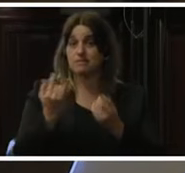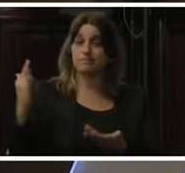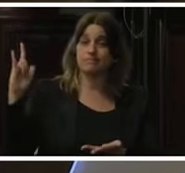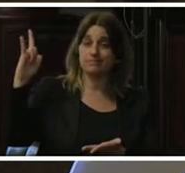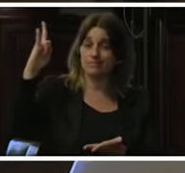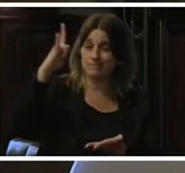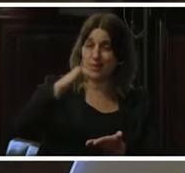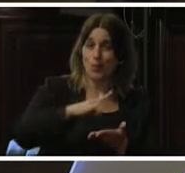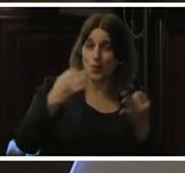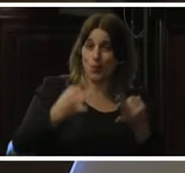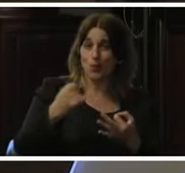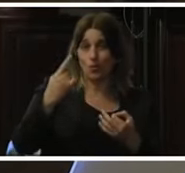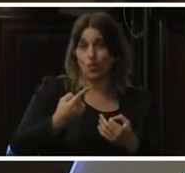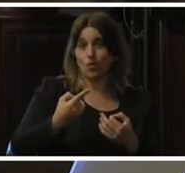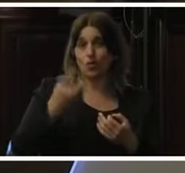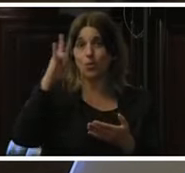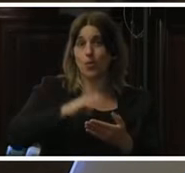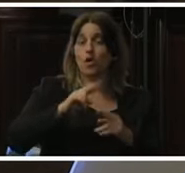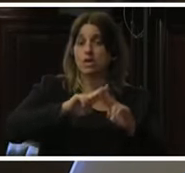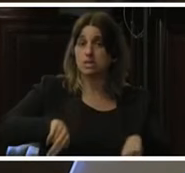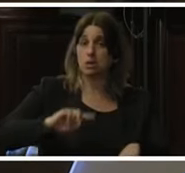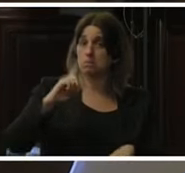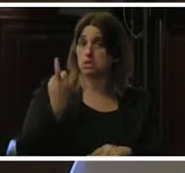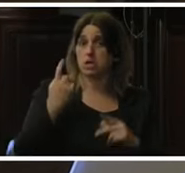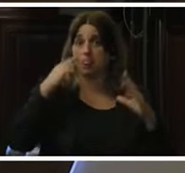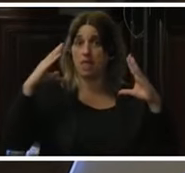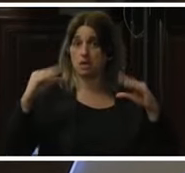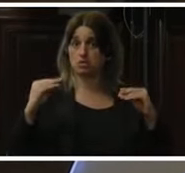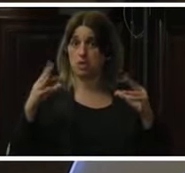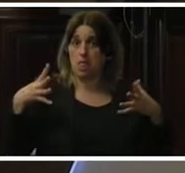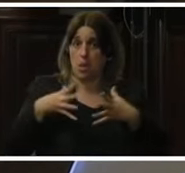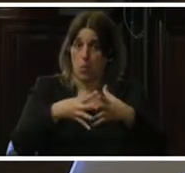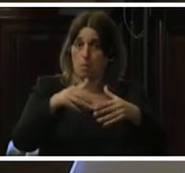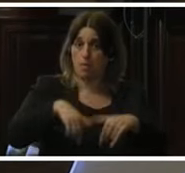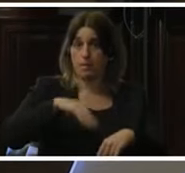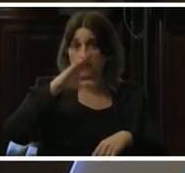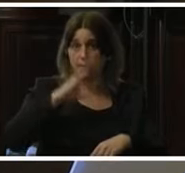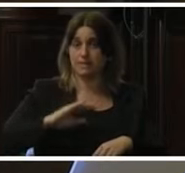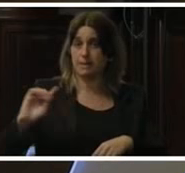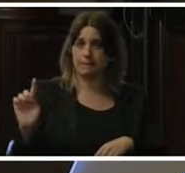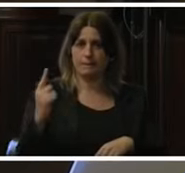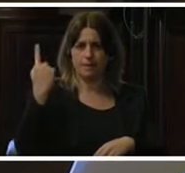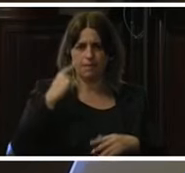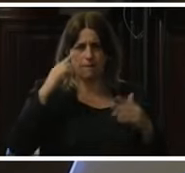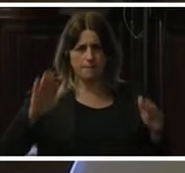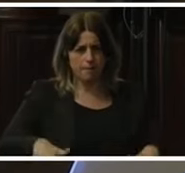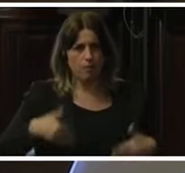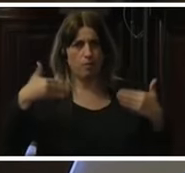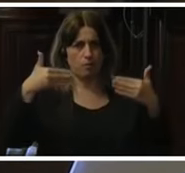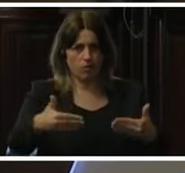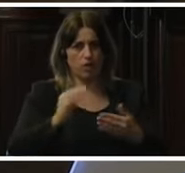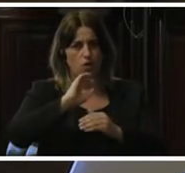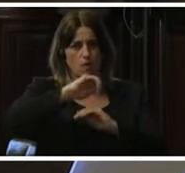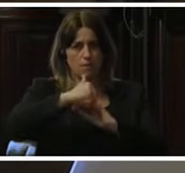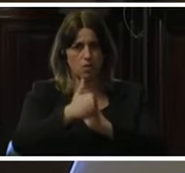cancelado ontem à noite então foi primeira primeiro foi postergado para a madrugada e finalmente foi